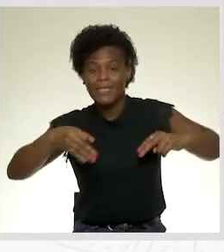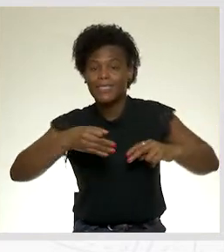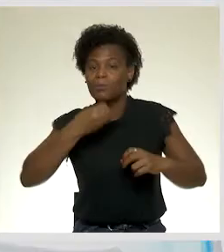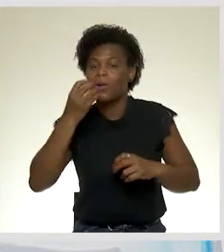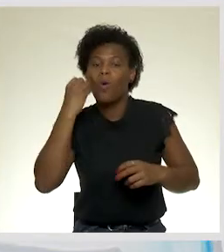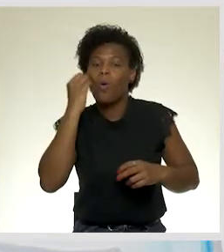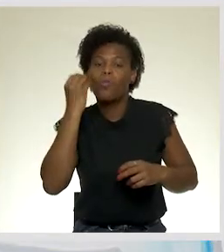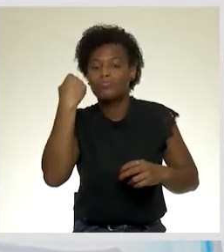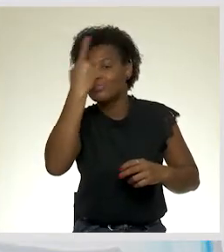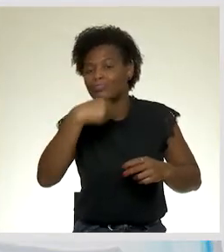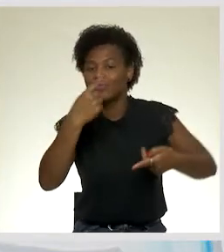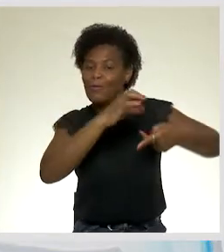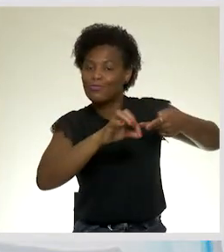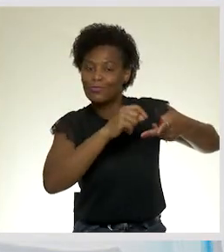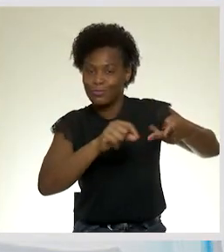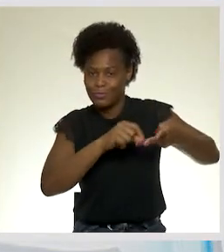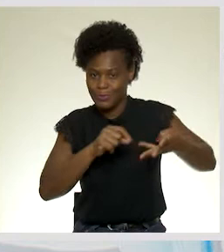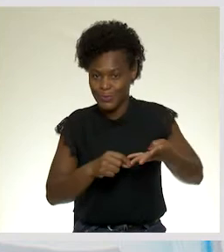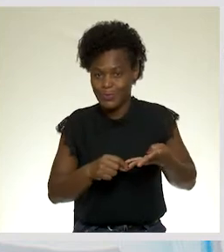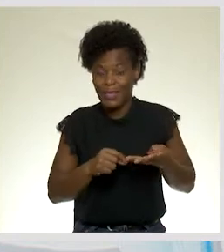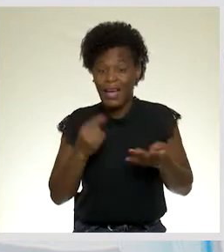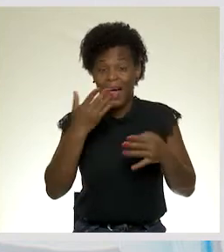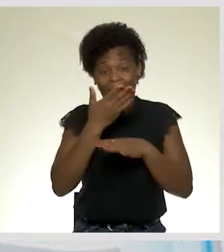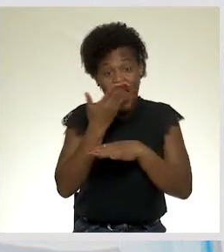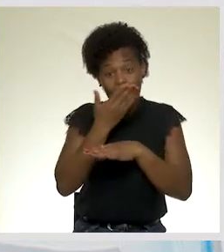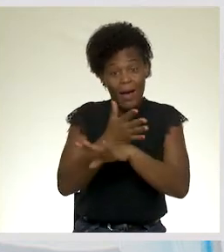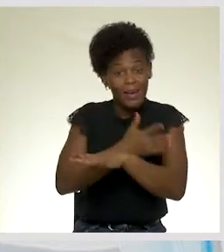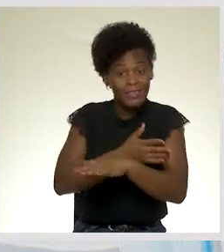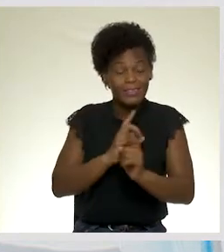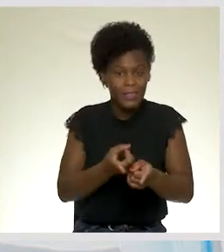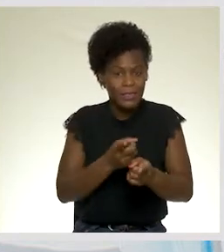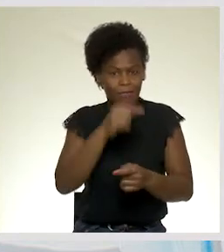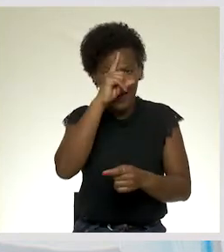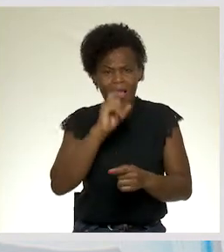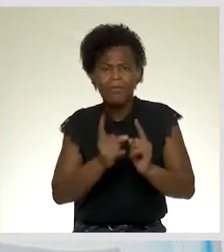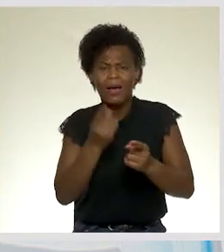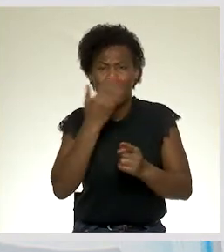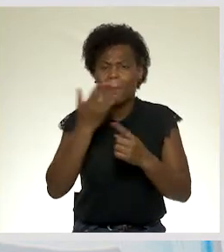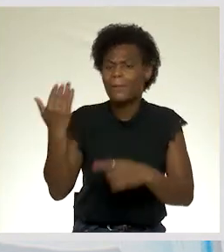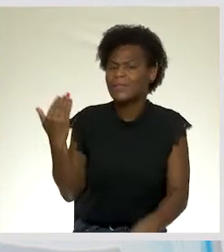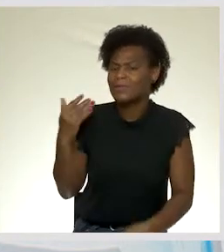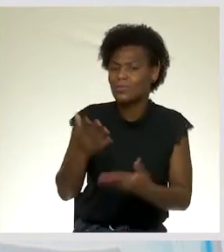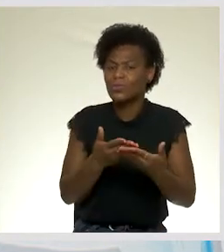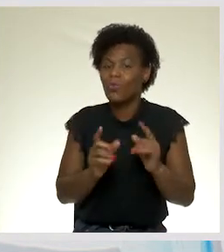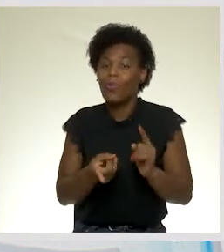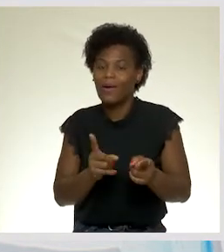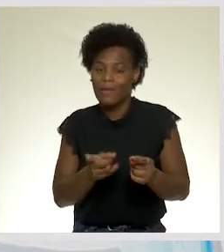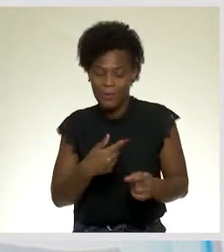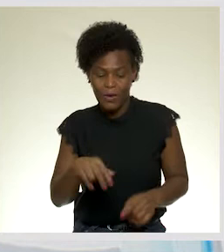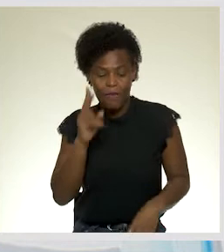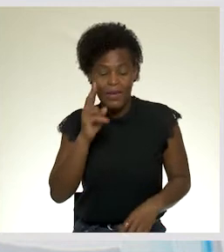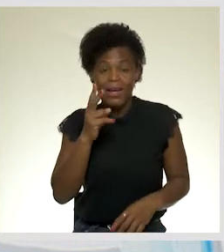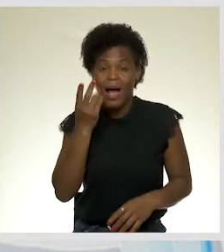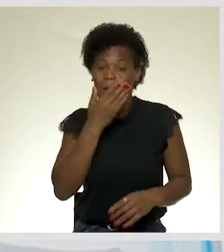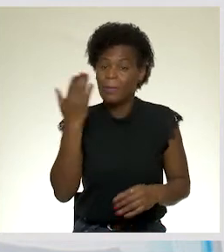características. Bom, antes de iniciar esta aula, é bom relembrar aquilo que nós estudamos na aula passada. Vamos rever a